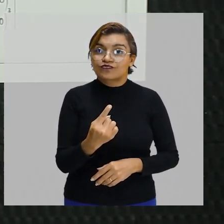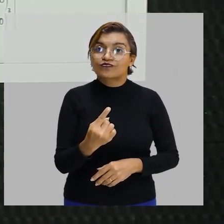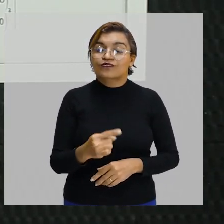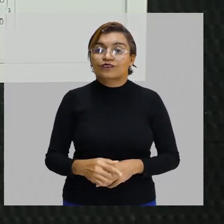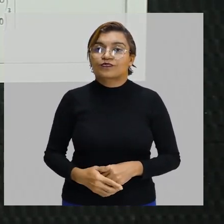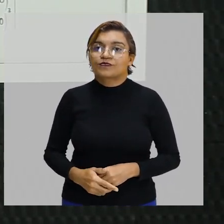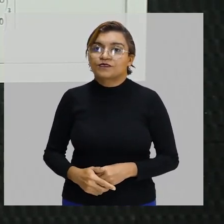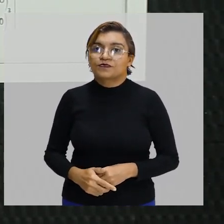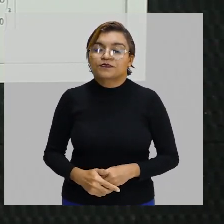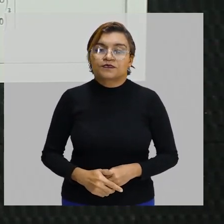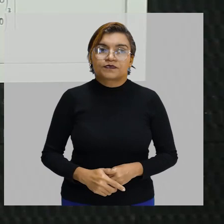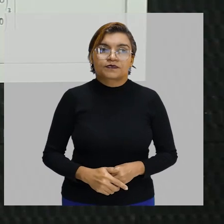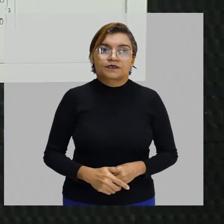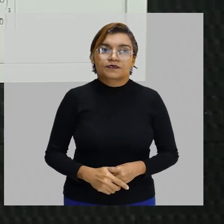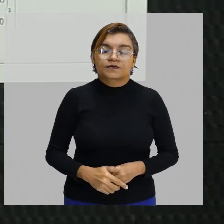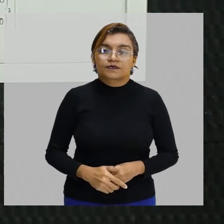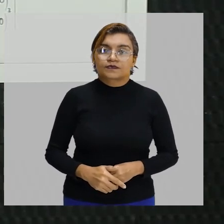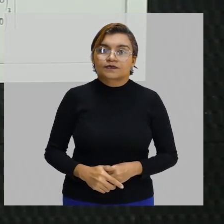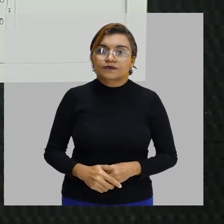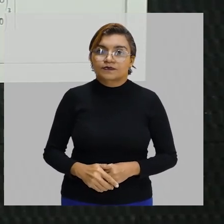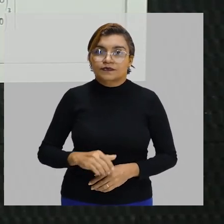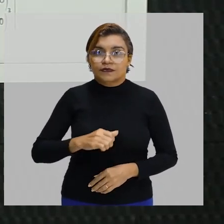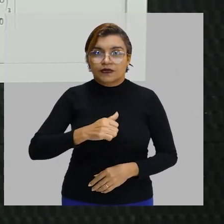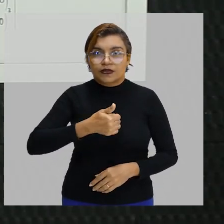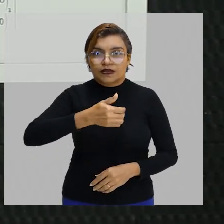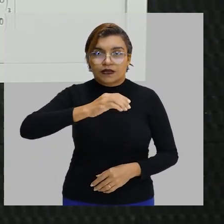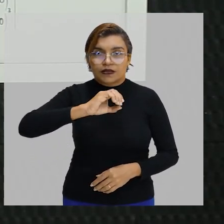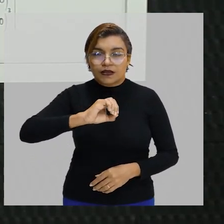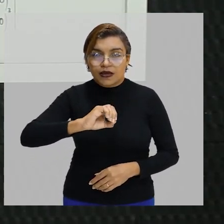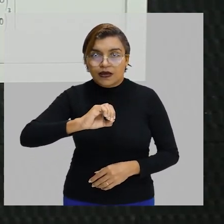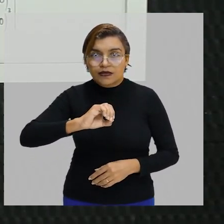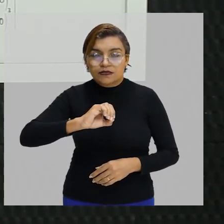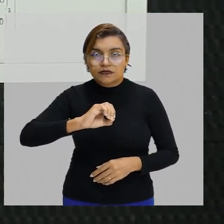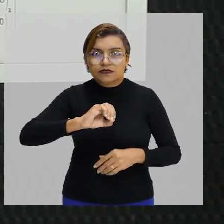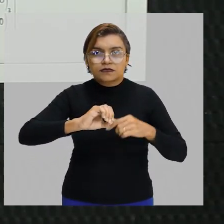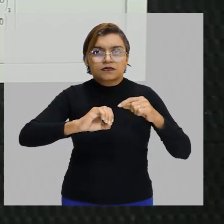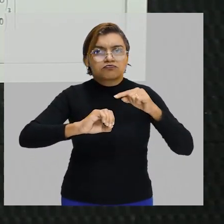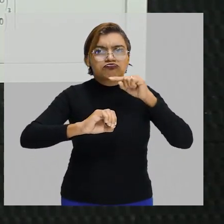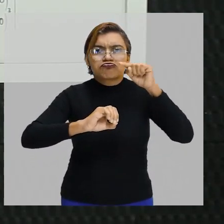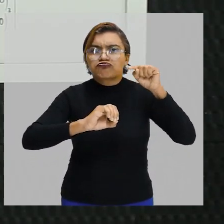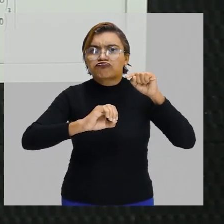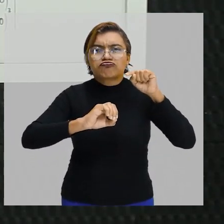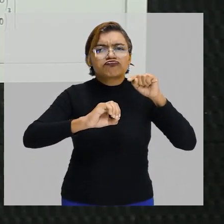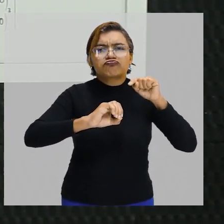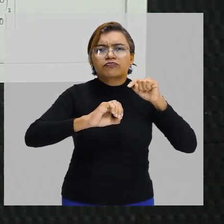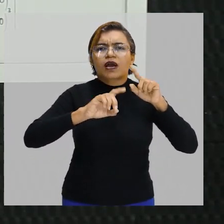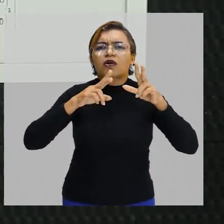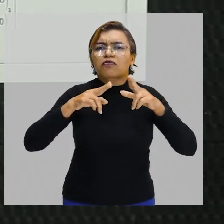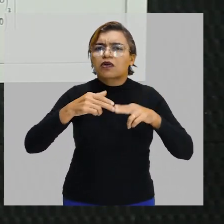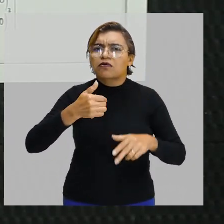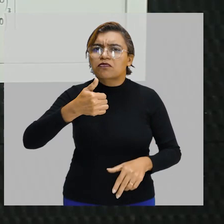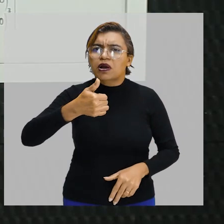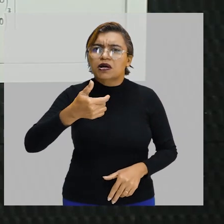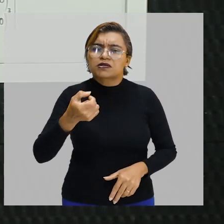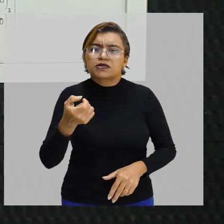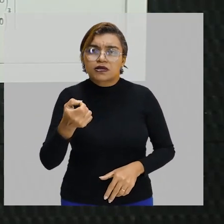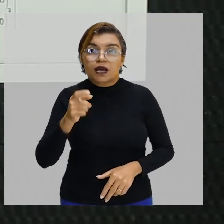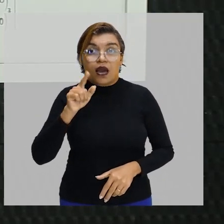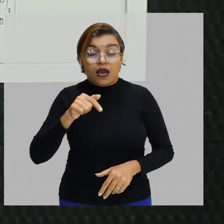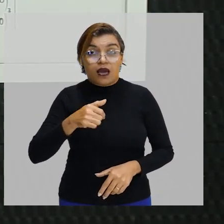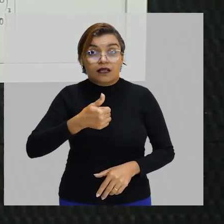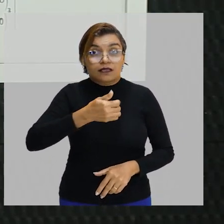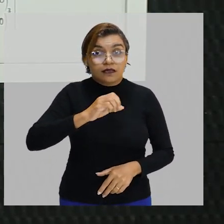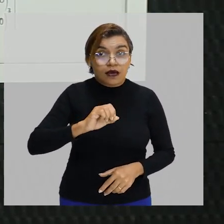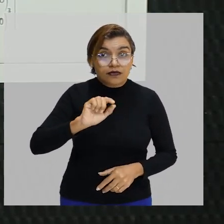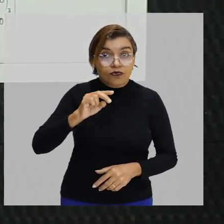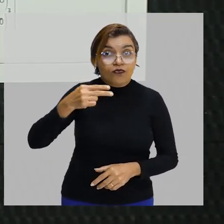Certo? Olha, 10 elevado a quem vai dar 100? 10 ao quadrado. Tá? Então, o logaritmo de 100